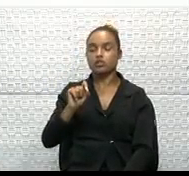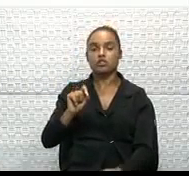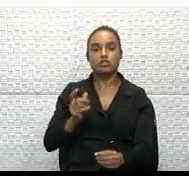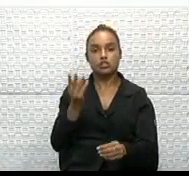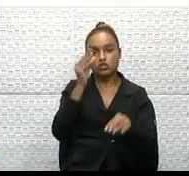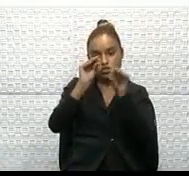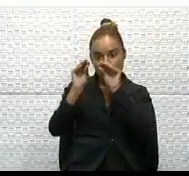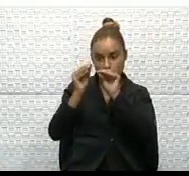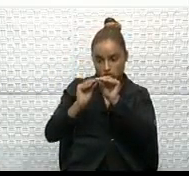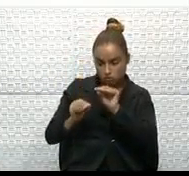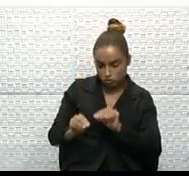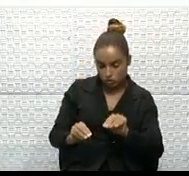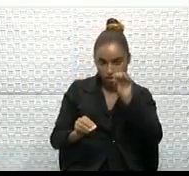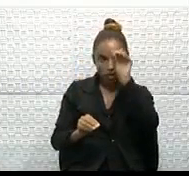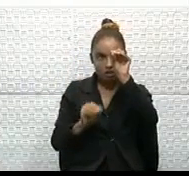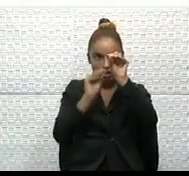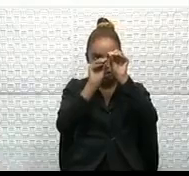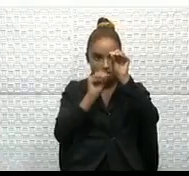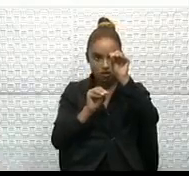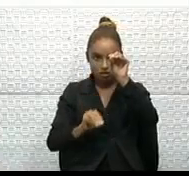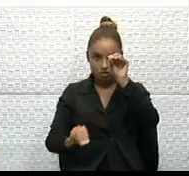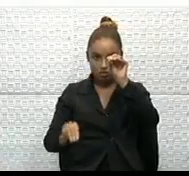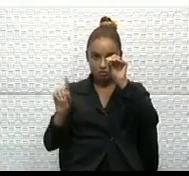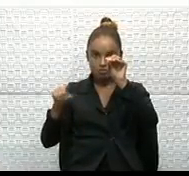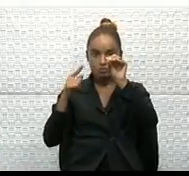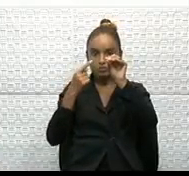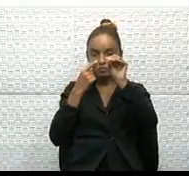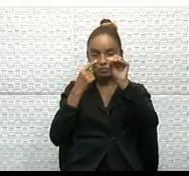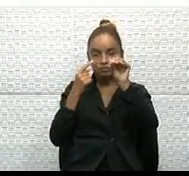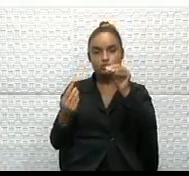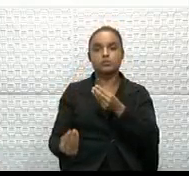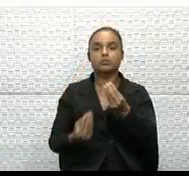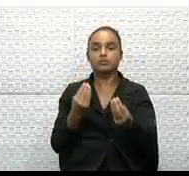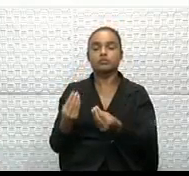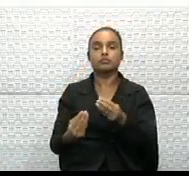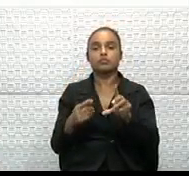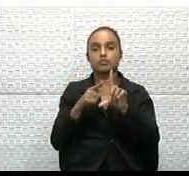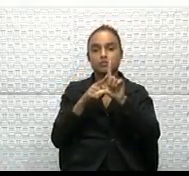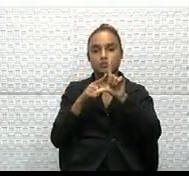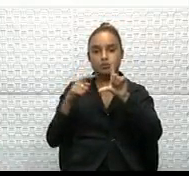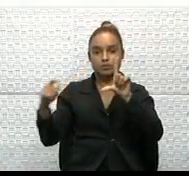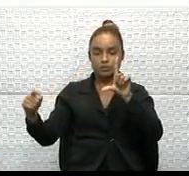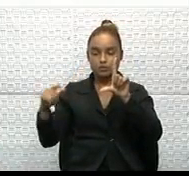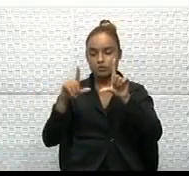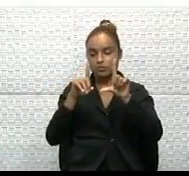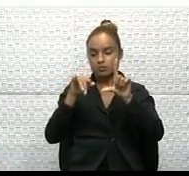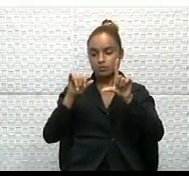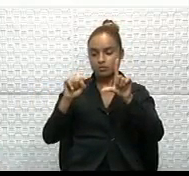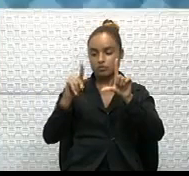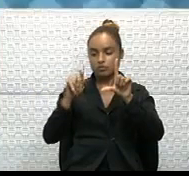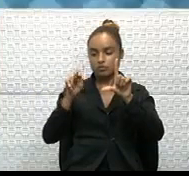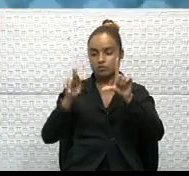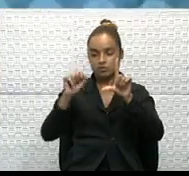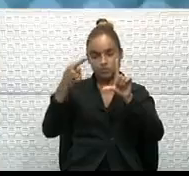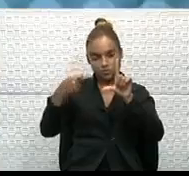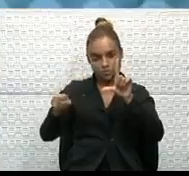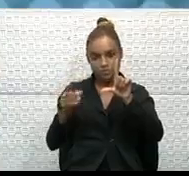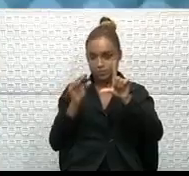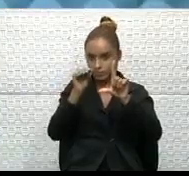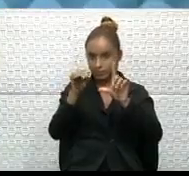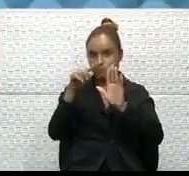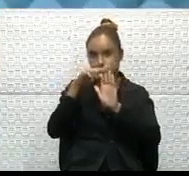Excel e determinar o gráfico de dispersão. Bom, então é importante que você